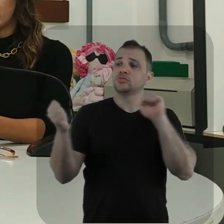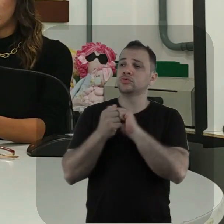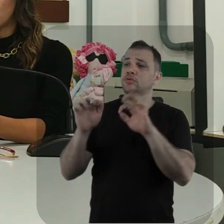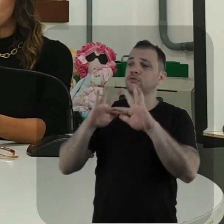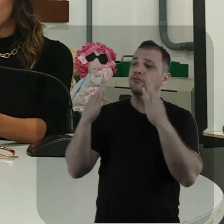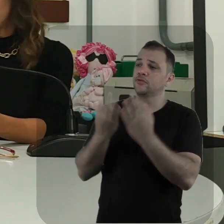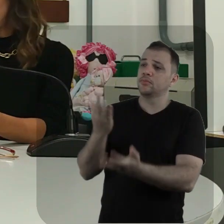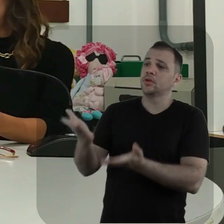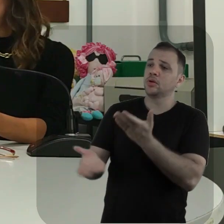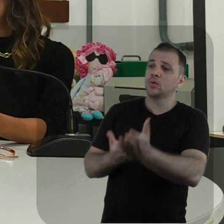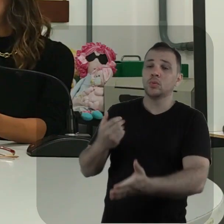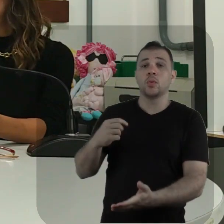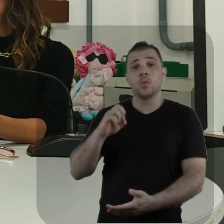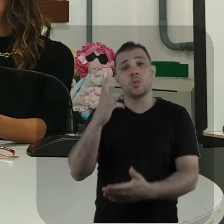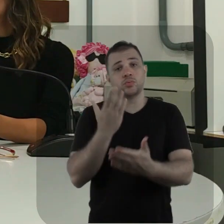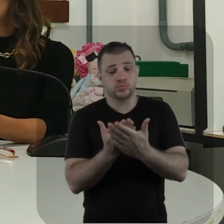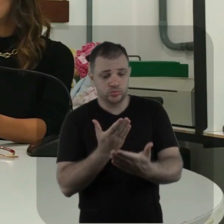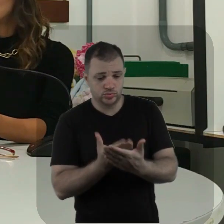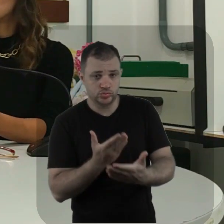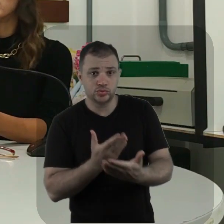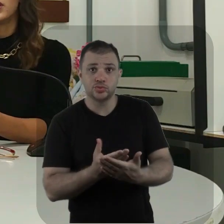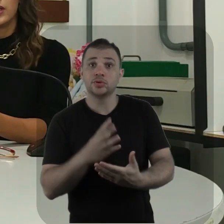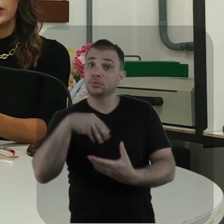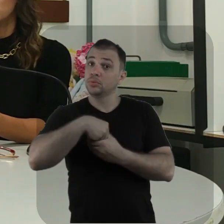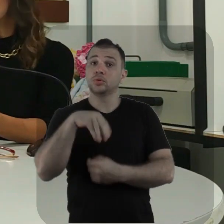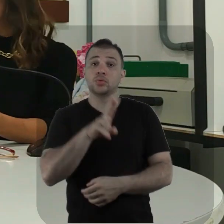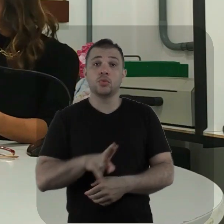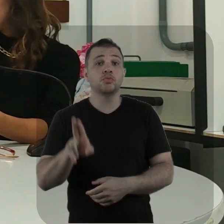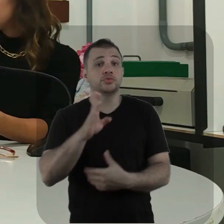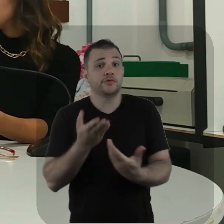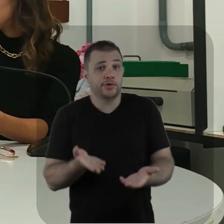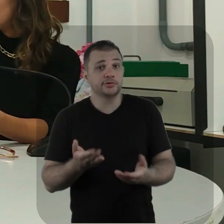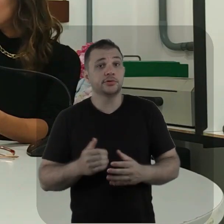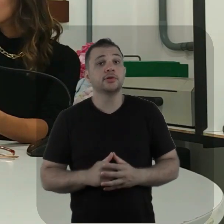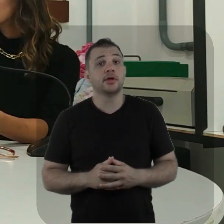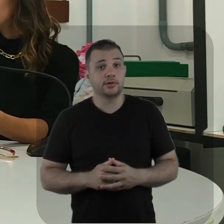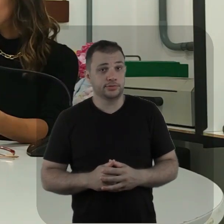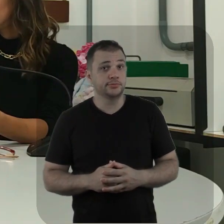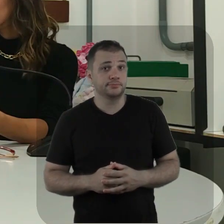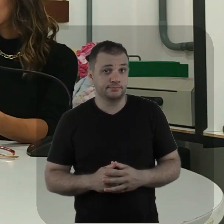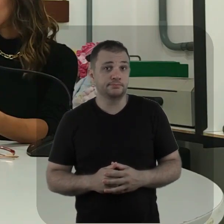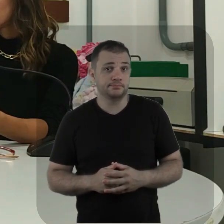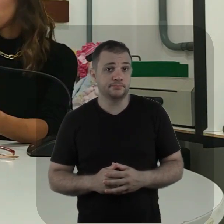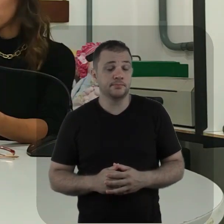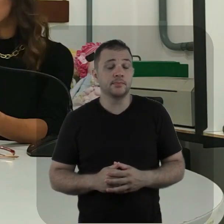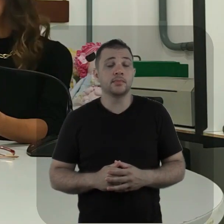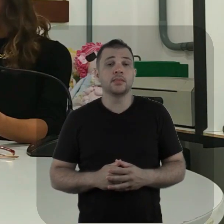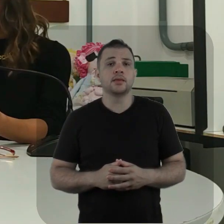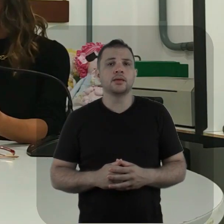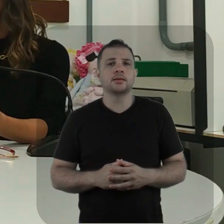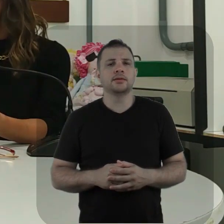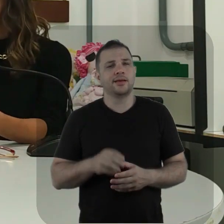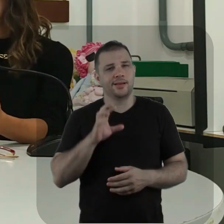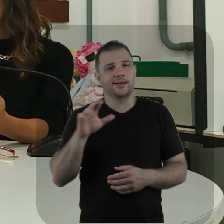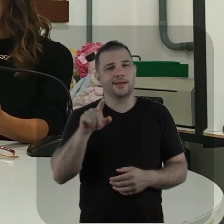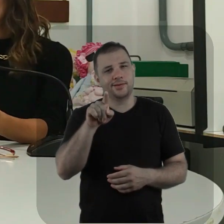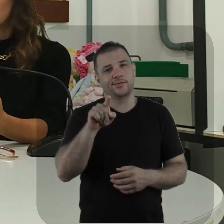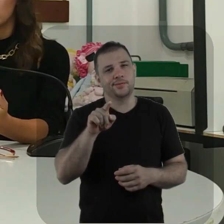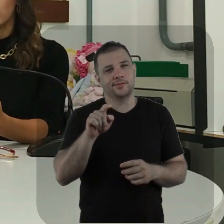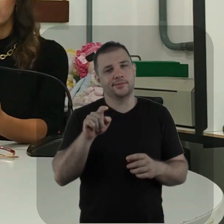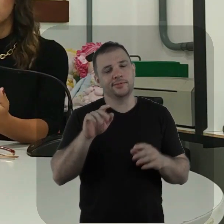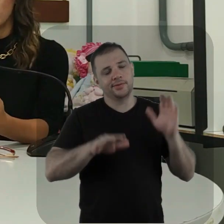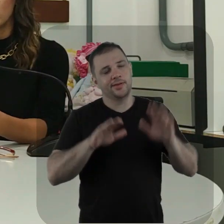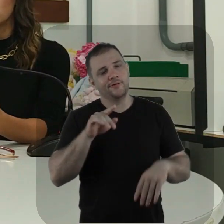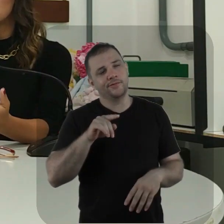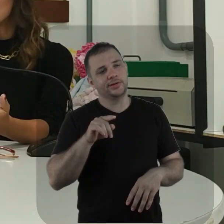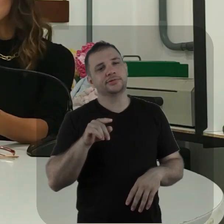viajando, ele está com sua família, ele está estudando, né? Na universidade você vê isso. sim, sim, Provavelmente você deve